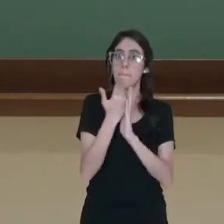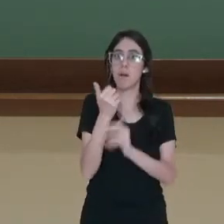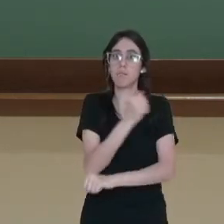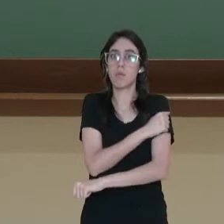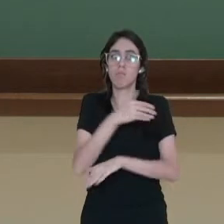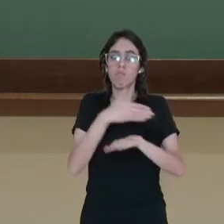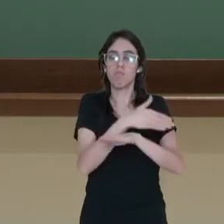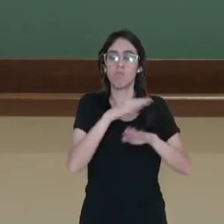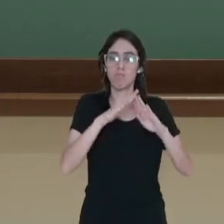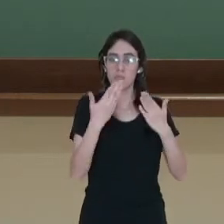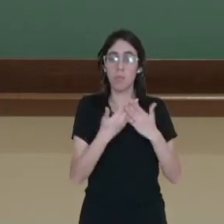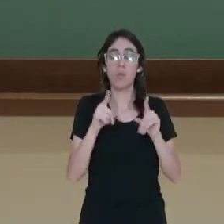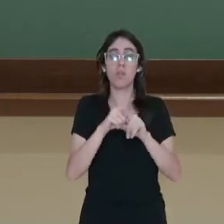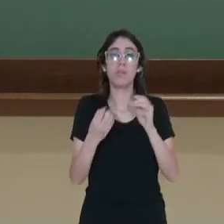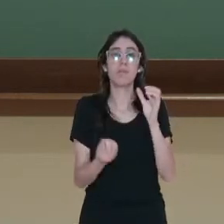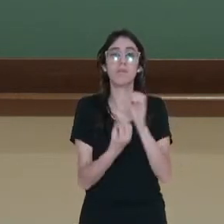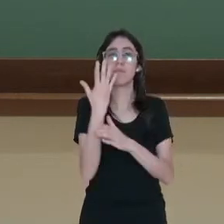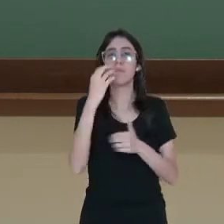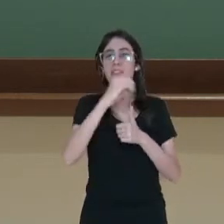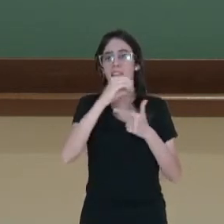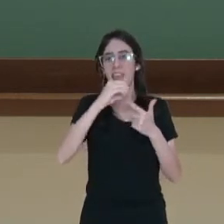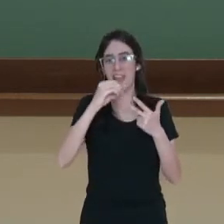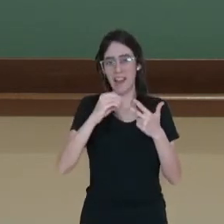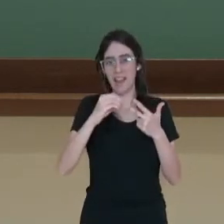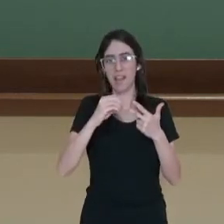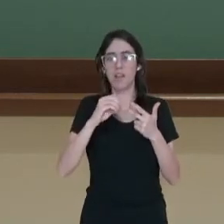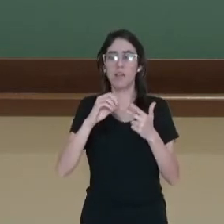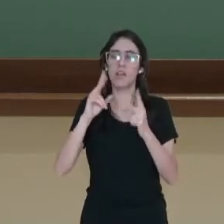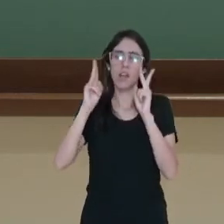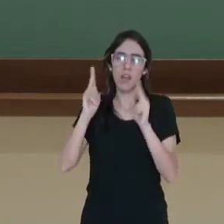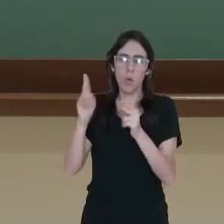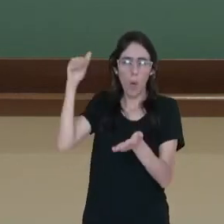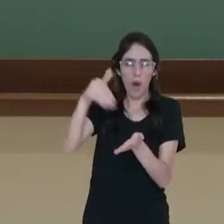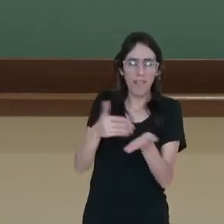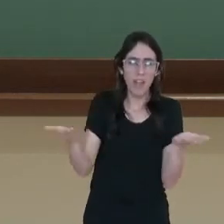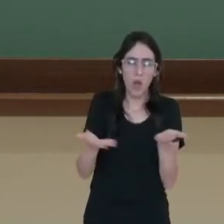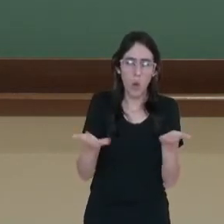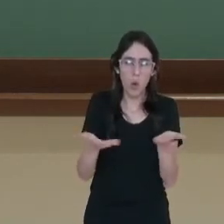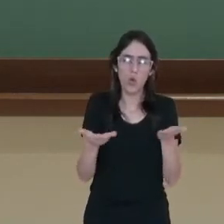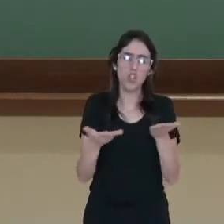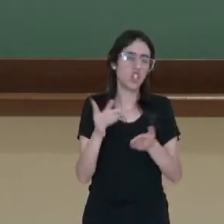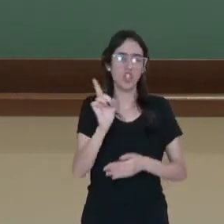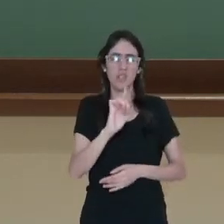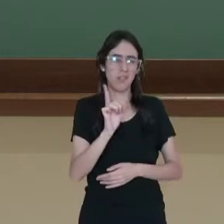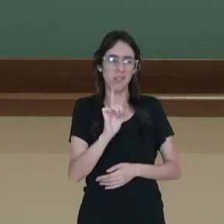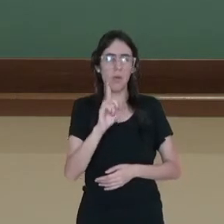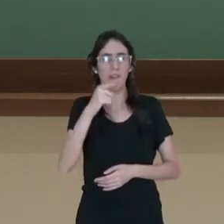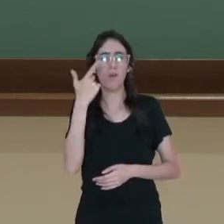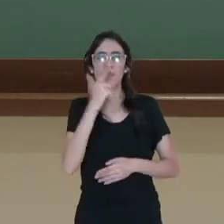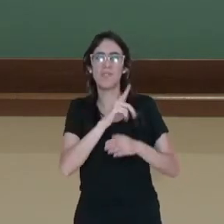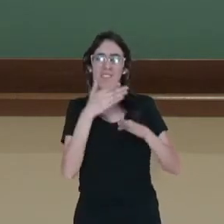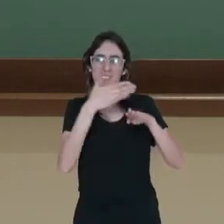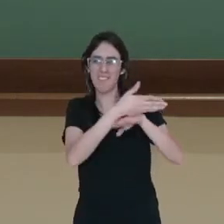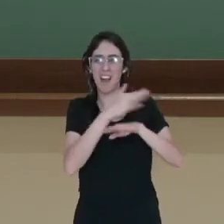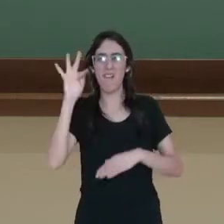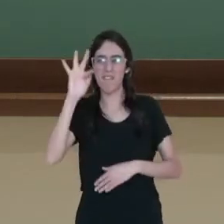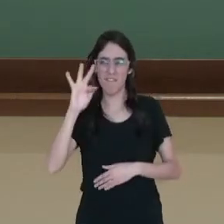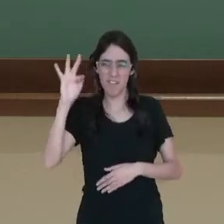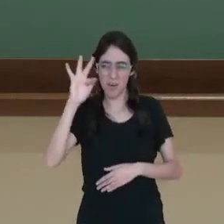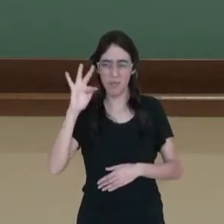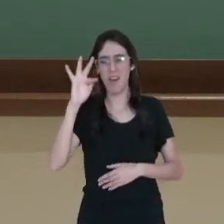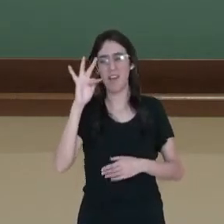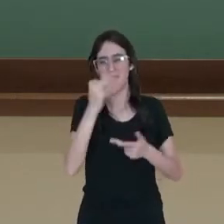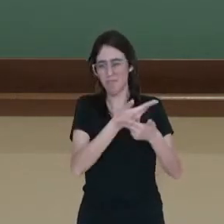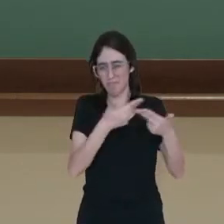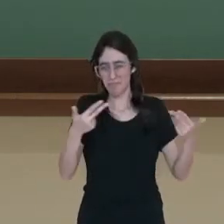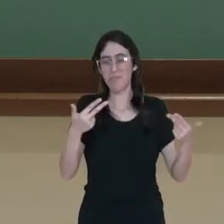criação do Enem. Não como ele é usado atualmente, como uma ferramenta, inclusive, de ingresso em universidades, em programas do